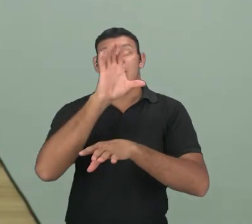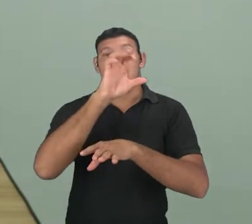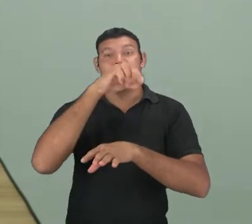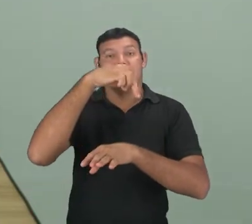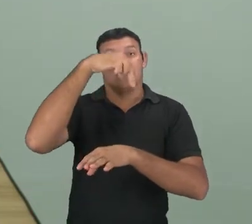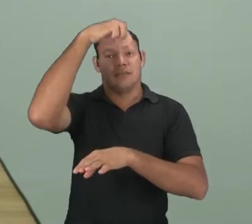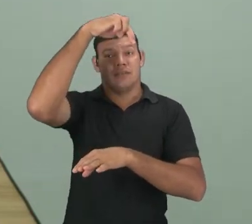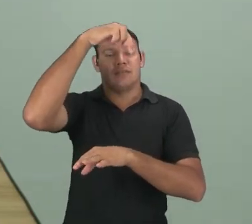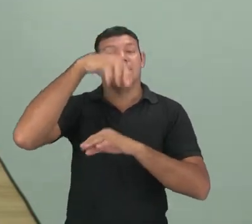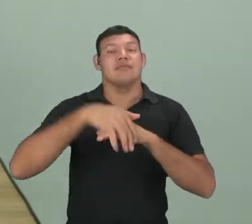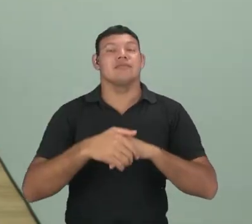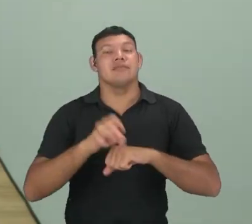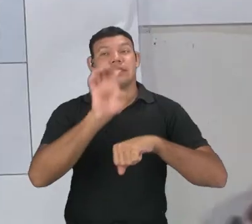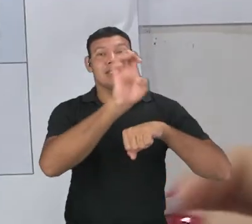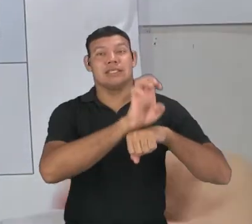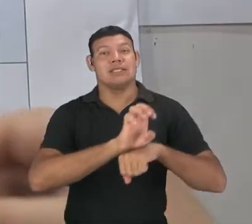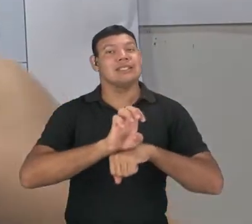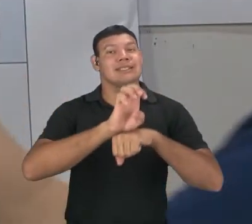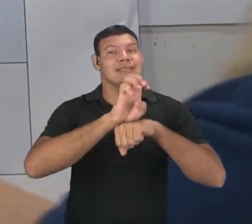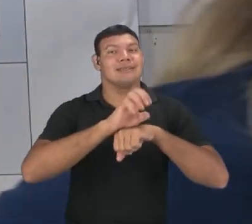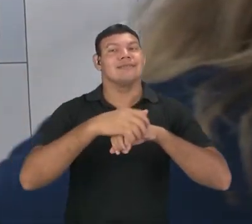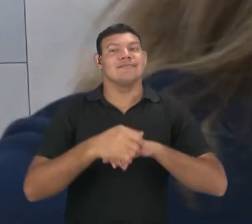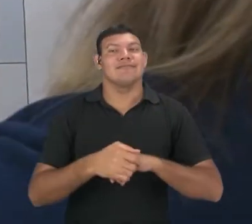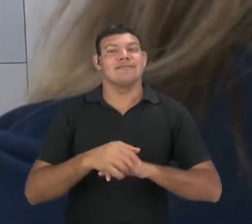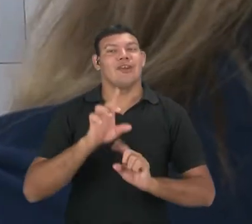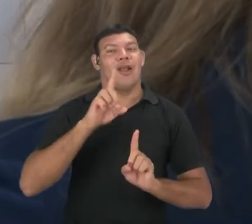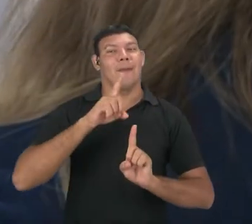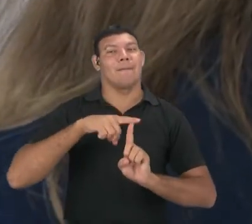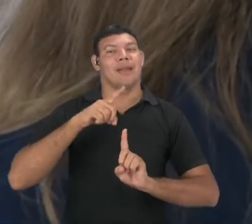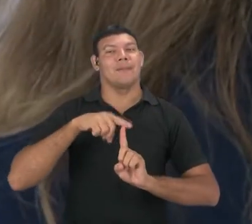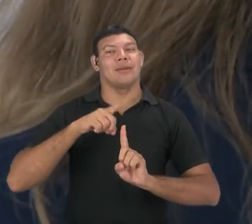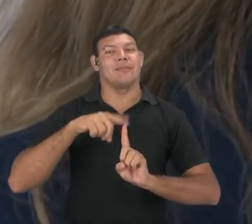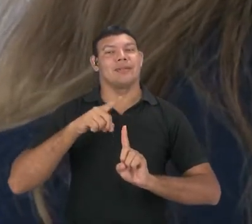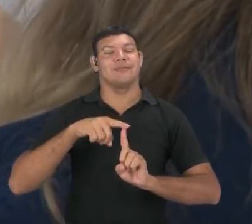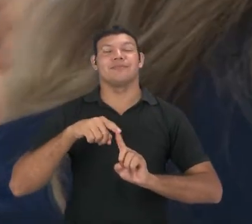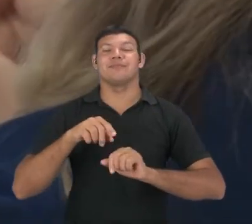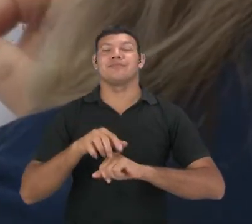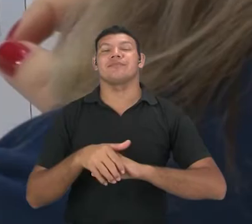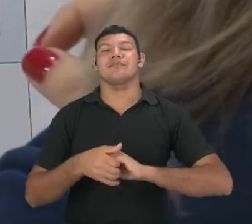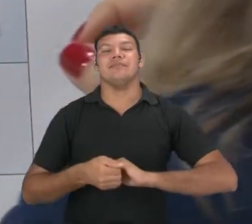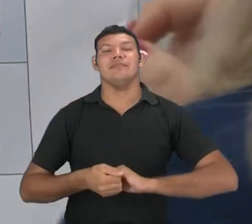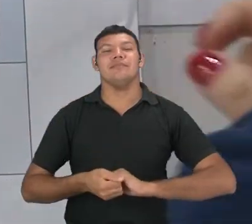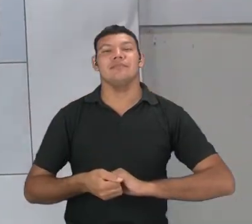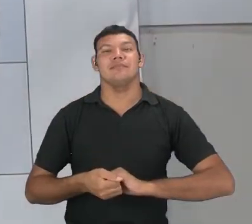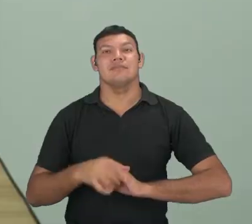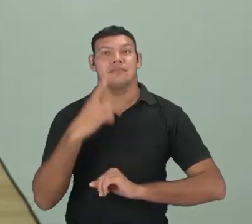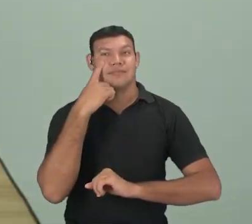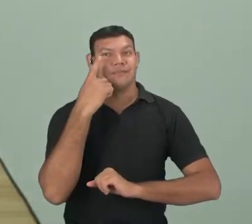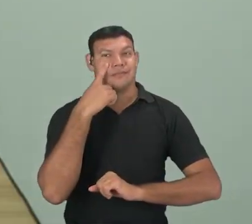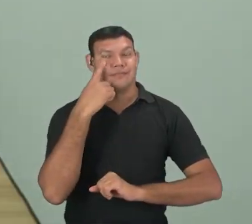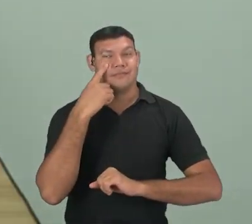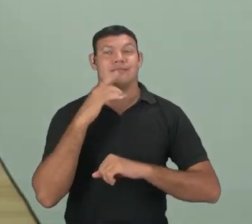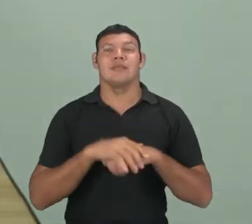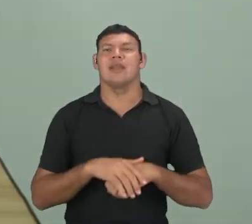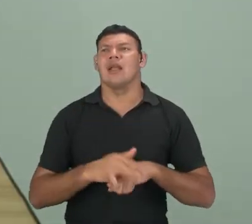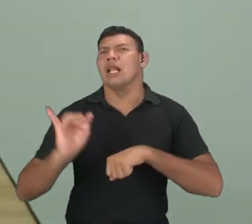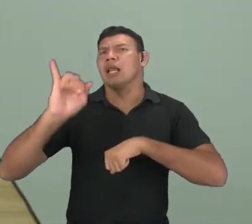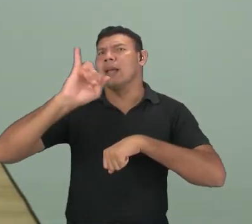norte, nós temos o estado de Tocantins. Olha